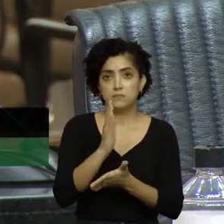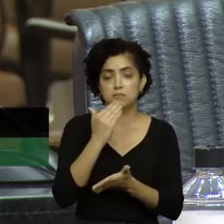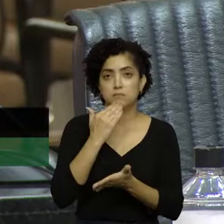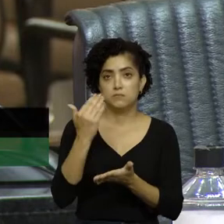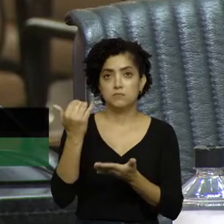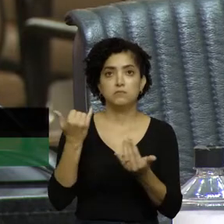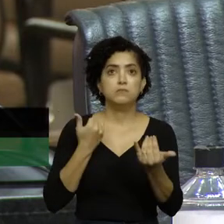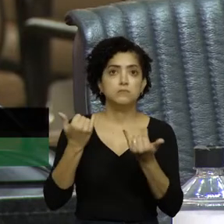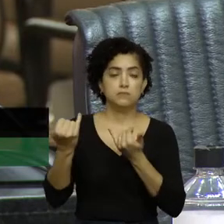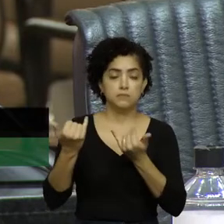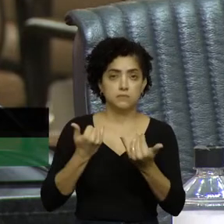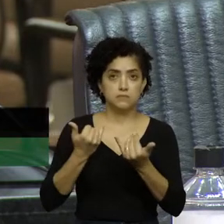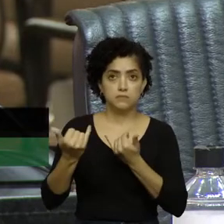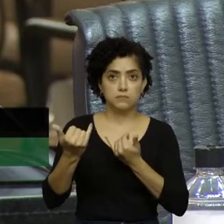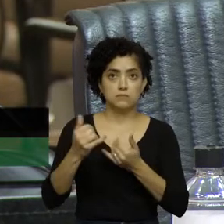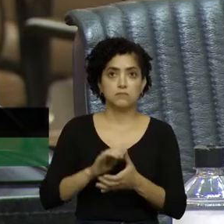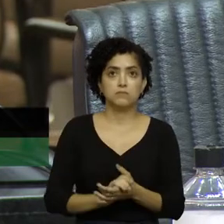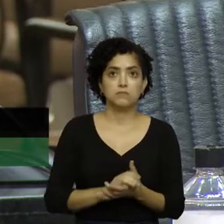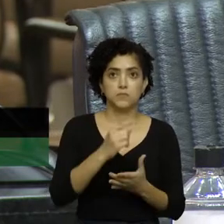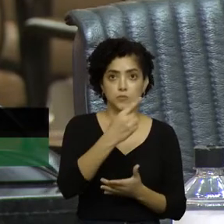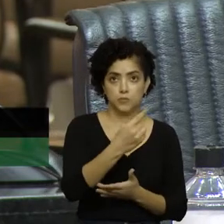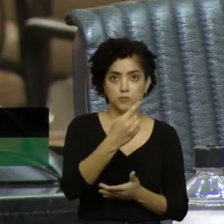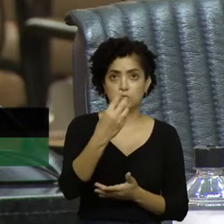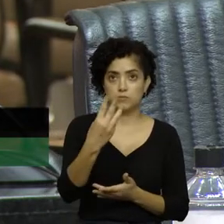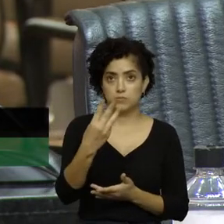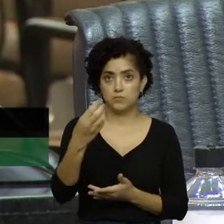de informação número